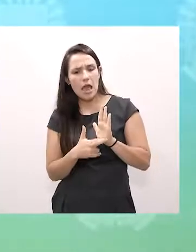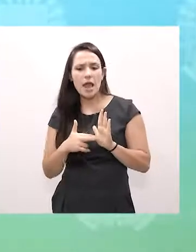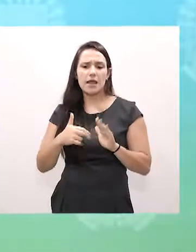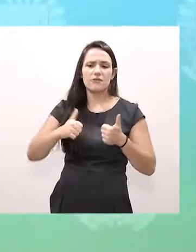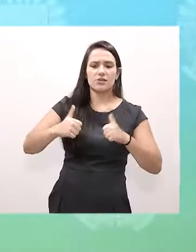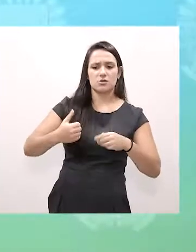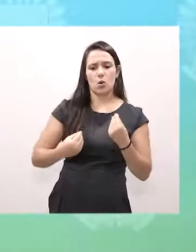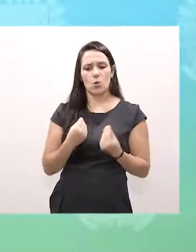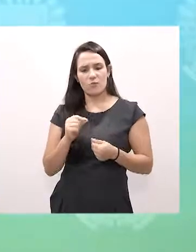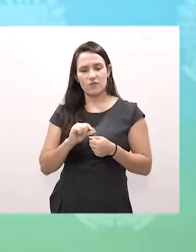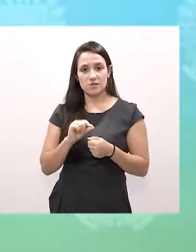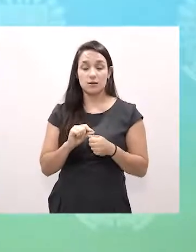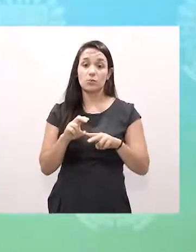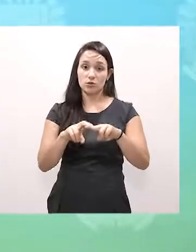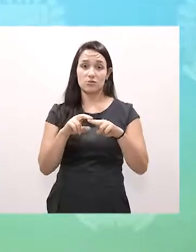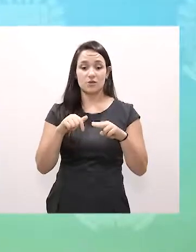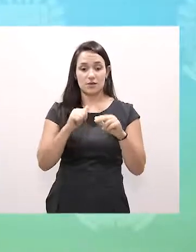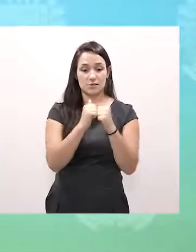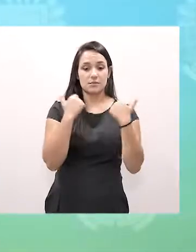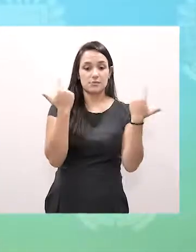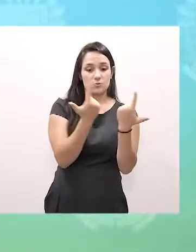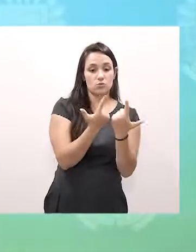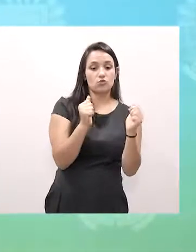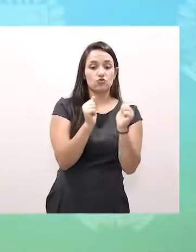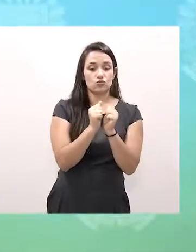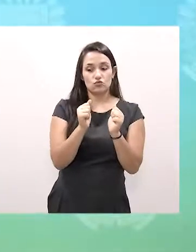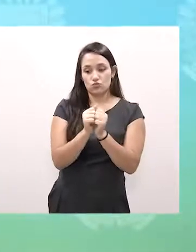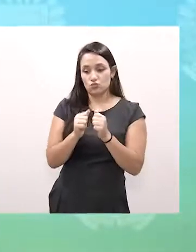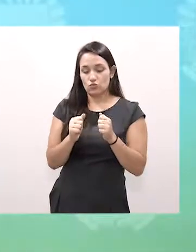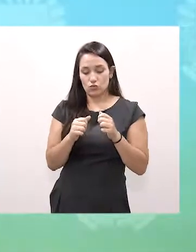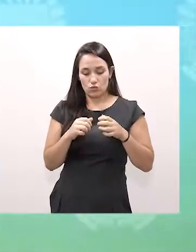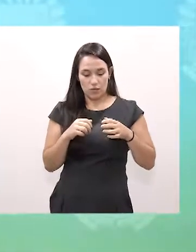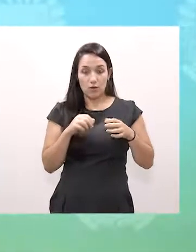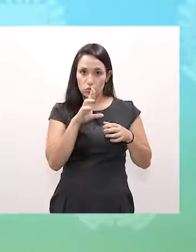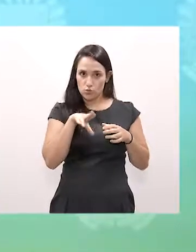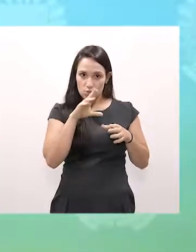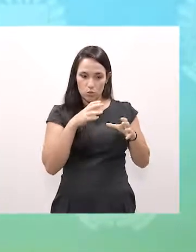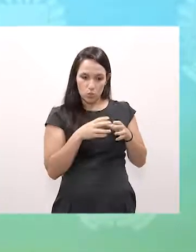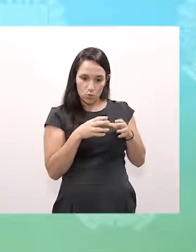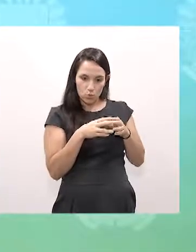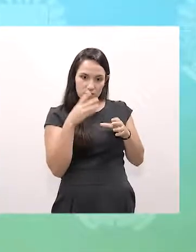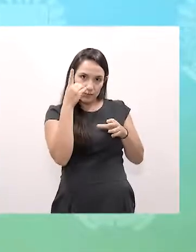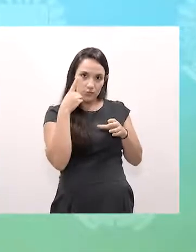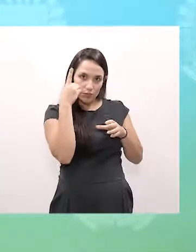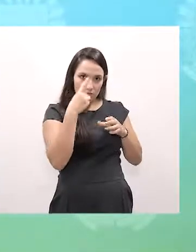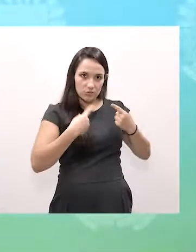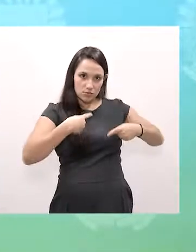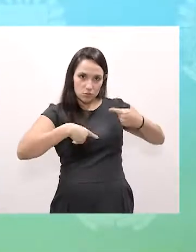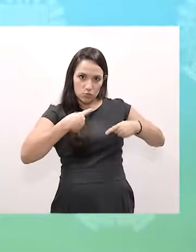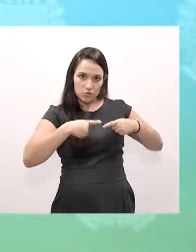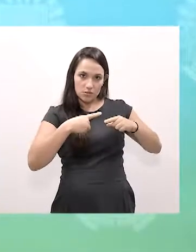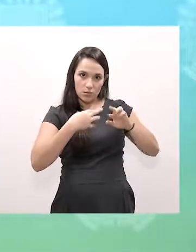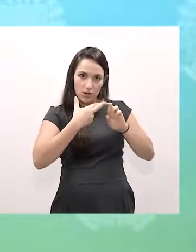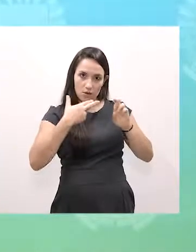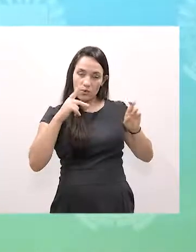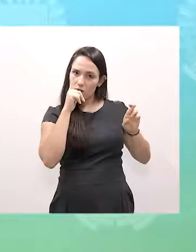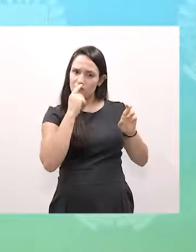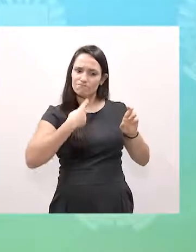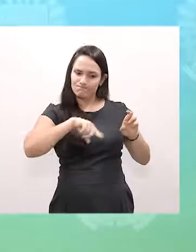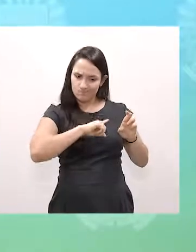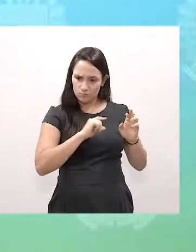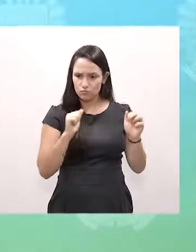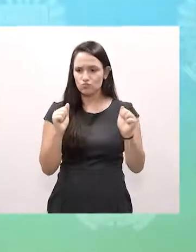as informações. E a Assembleia Legislativa, através da Frente Parlamentar de Recursos